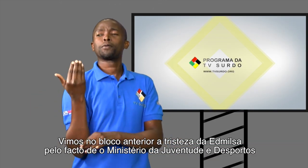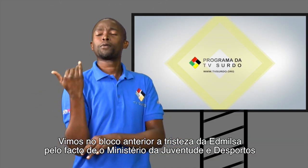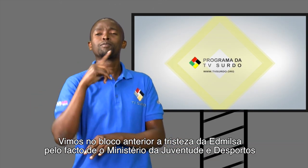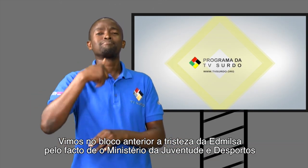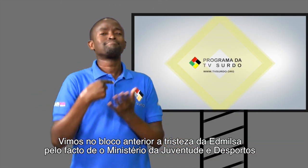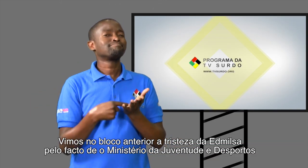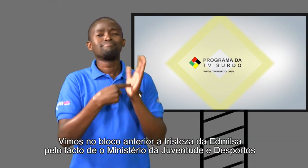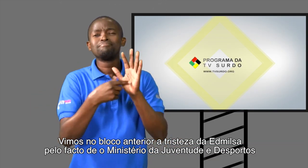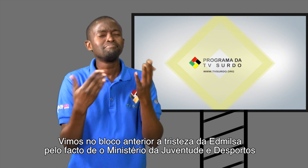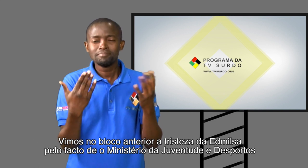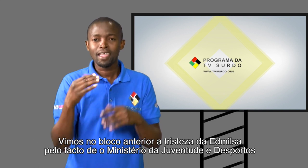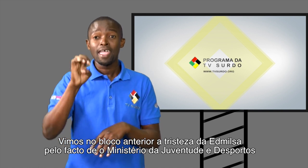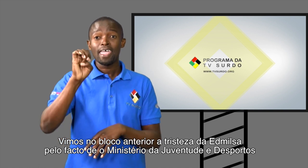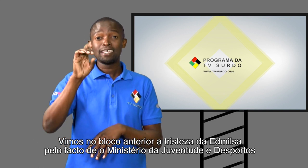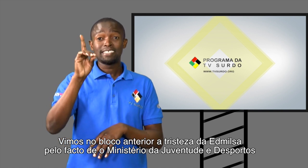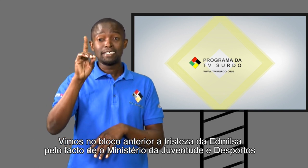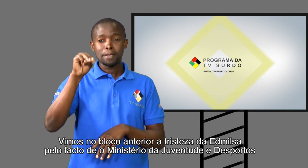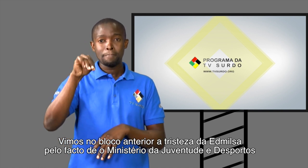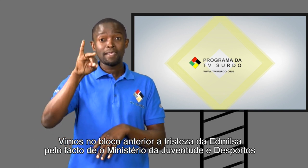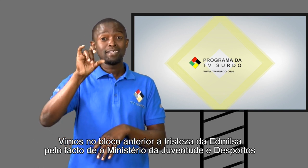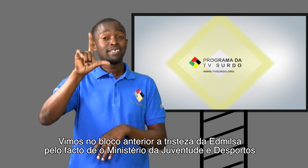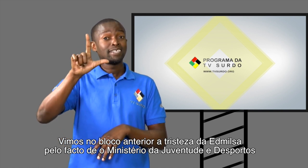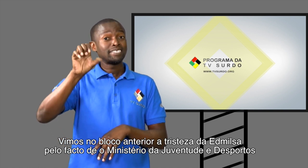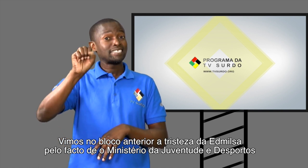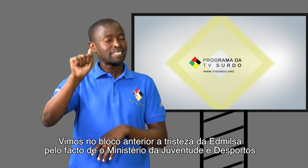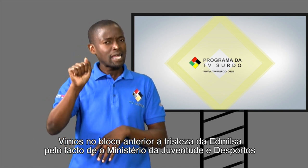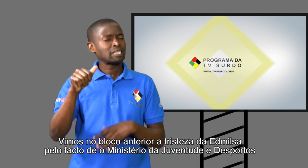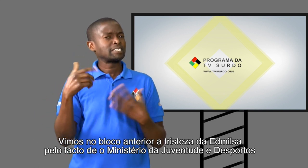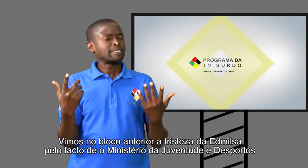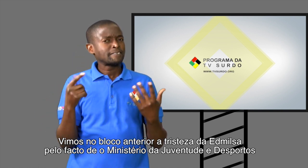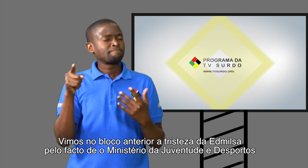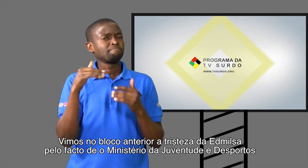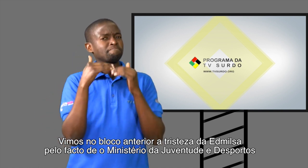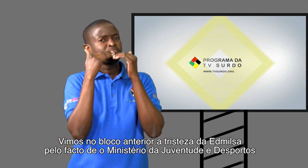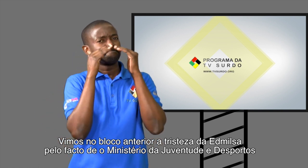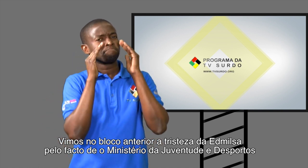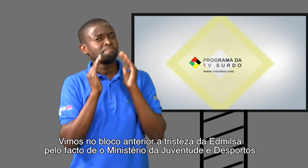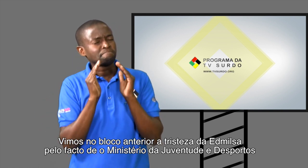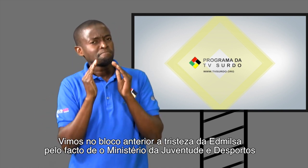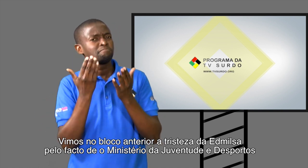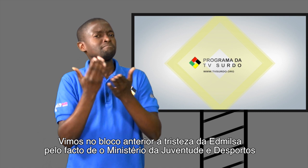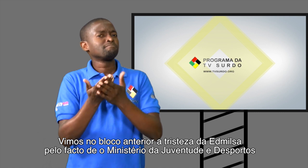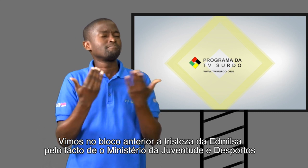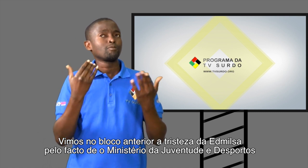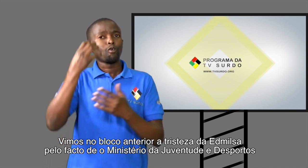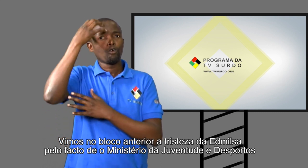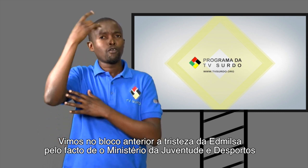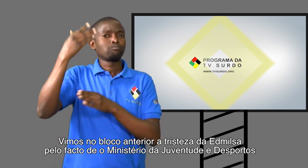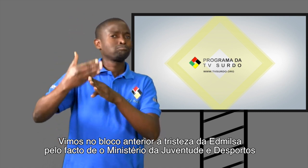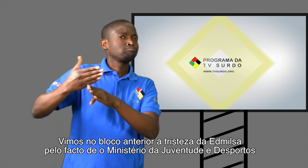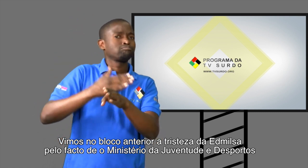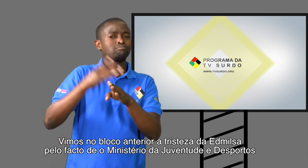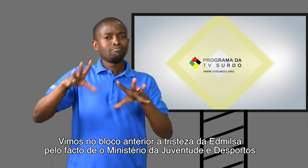Vimos no bloco anterior a tristeza da Edmilsa em relação ao fato de o Ministério da